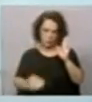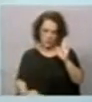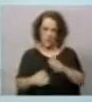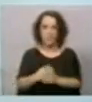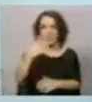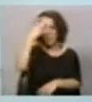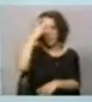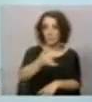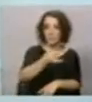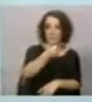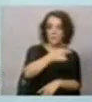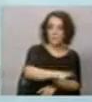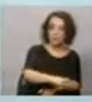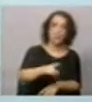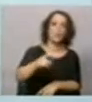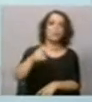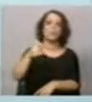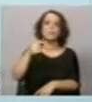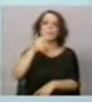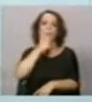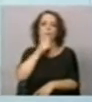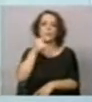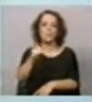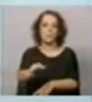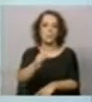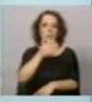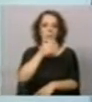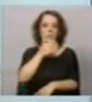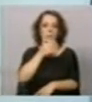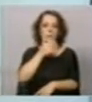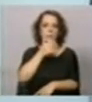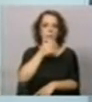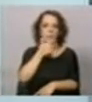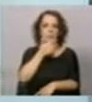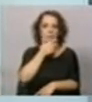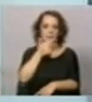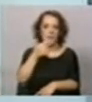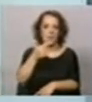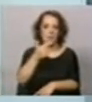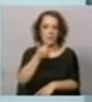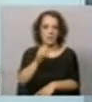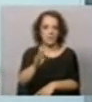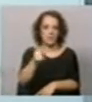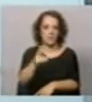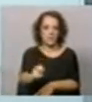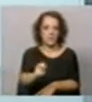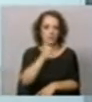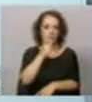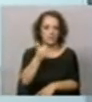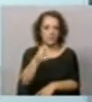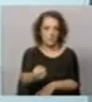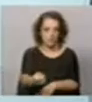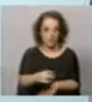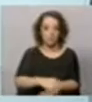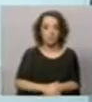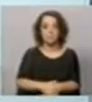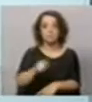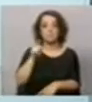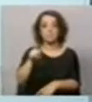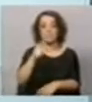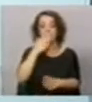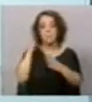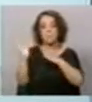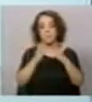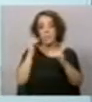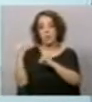28, Évora 24, Beja 23 e Faro 23, o vento aqui de modo geral fraco, moderado do quadrante leste, rodando